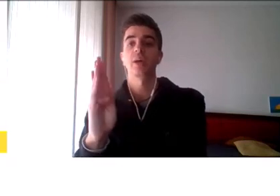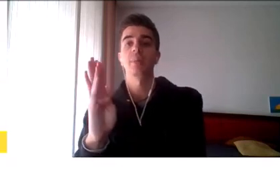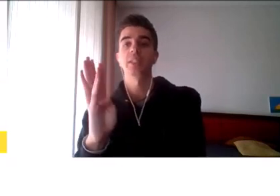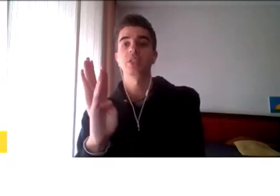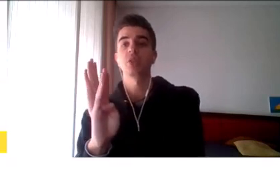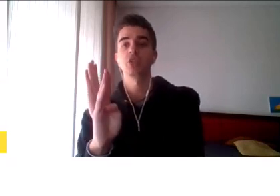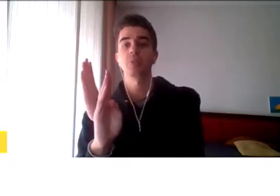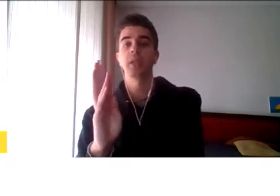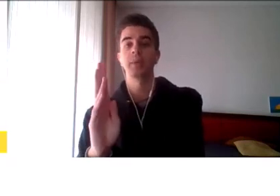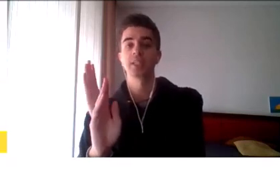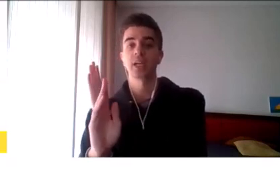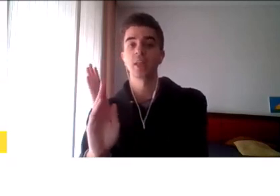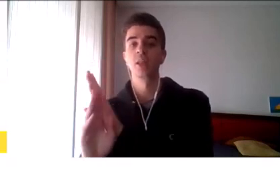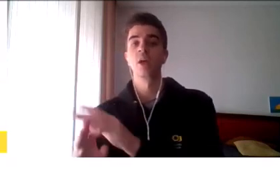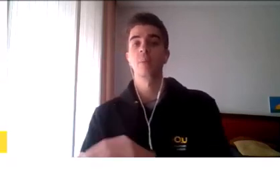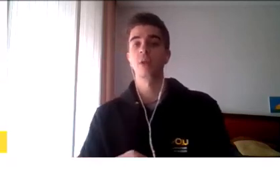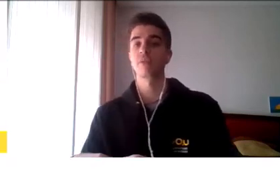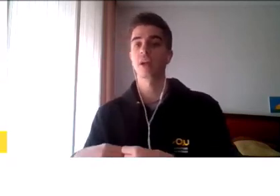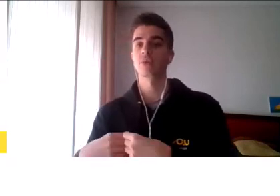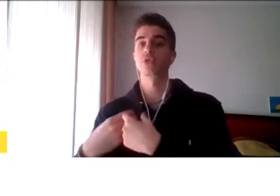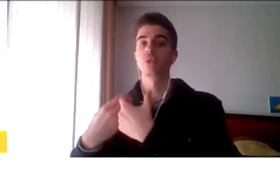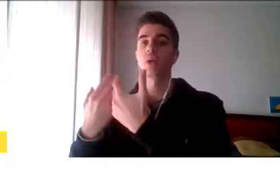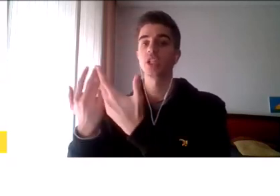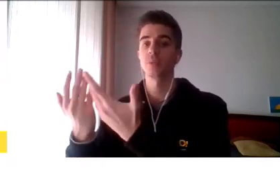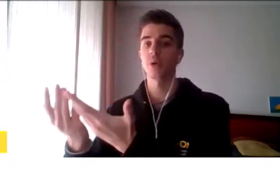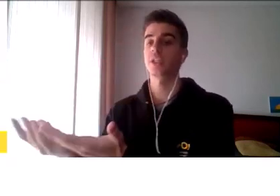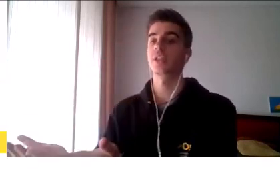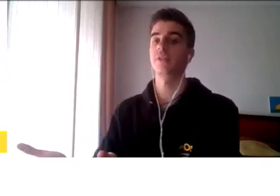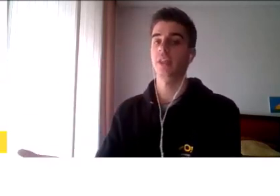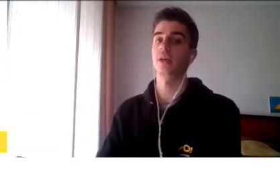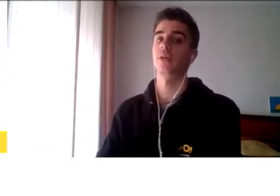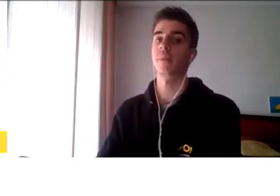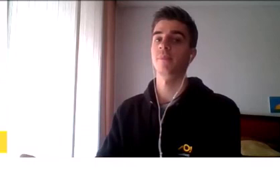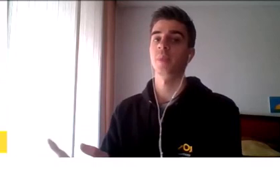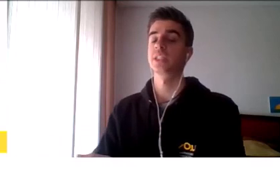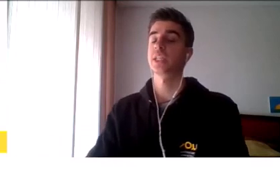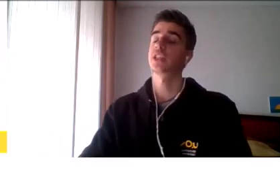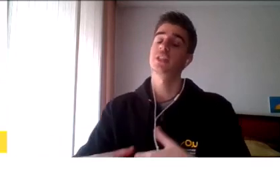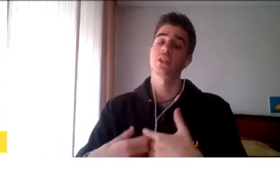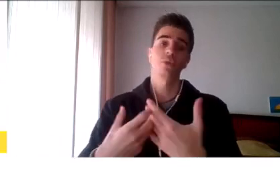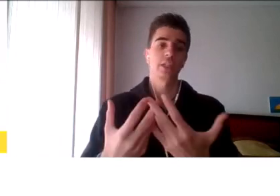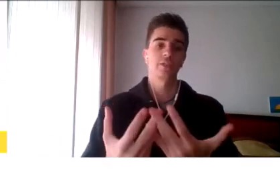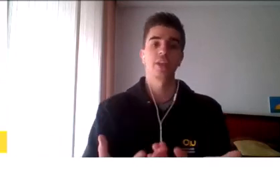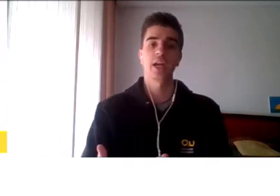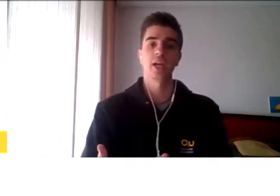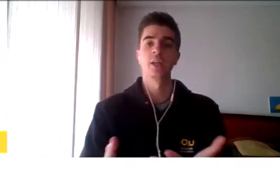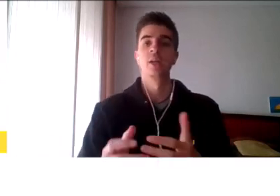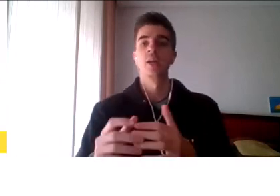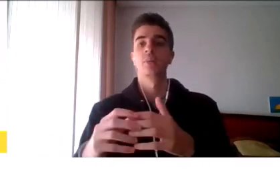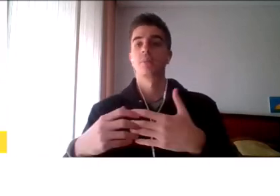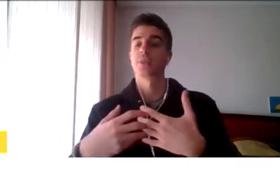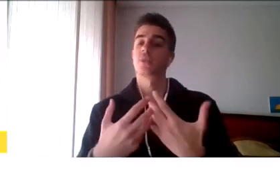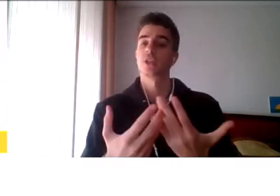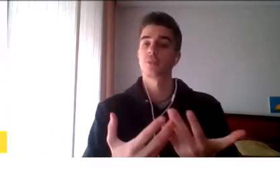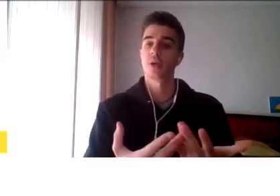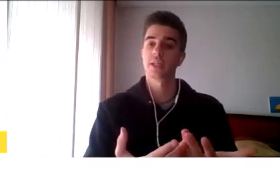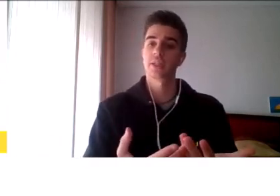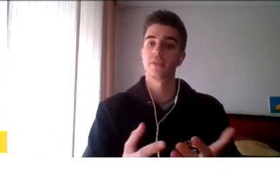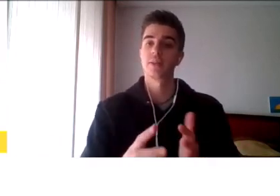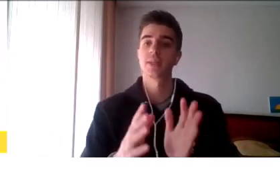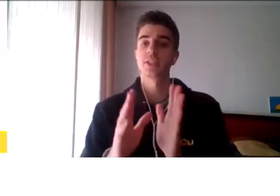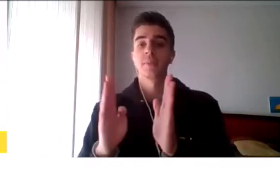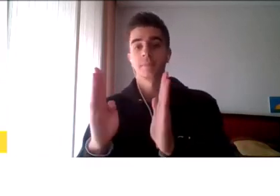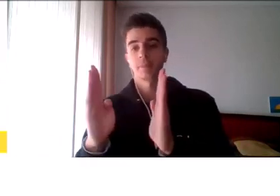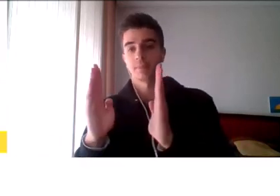pessoa aparecer só no hospital mais tarde, pode ficar com sequelas para o resto da vida, ok? Já às vezes acontece ficar sequelas para o